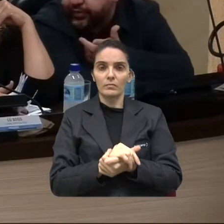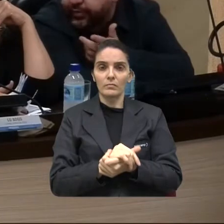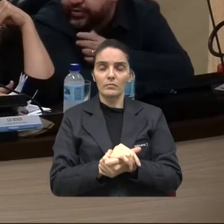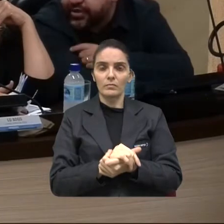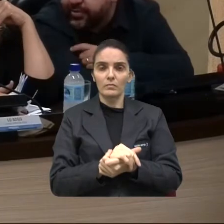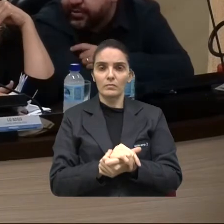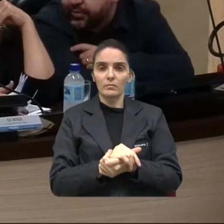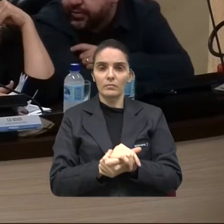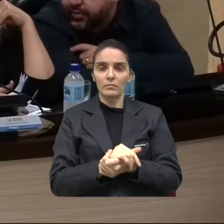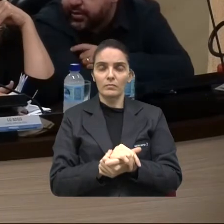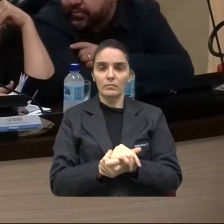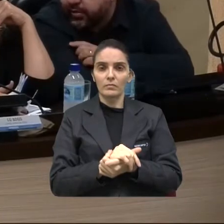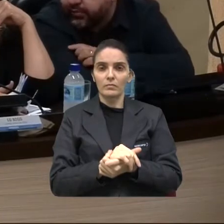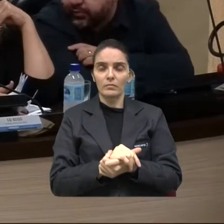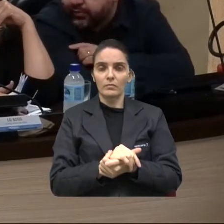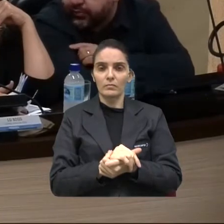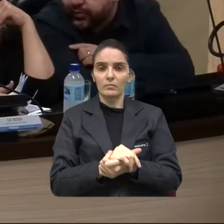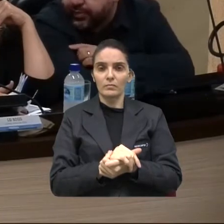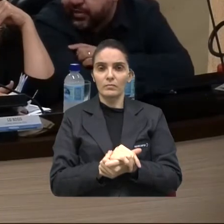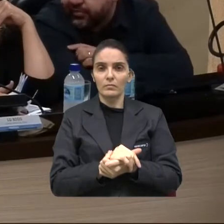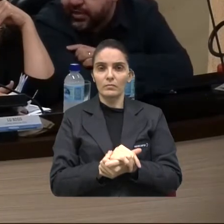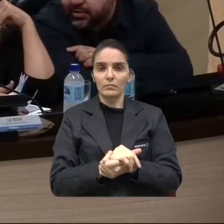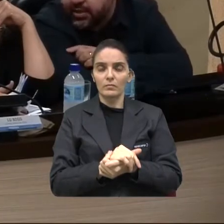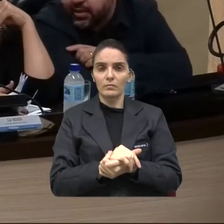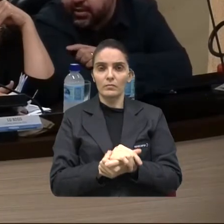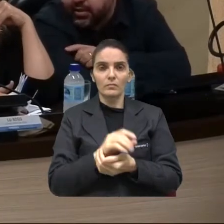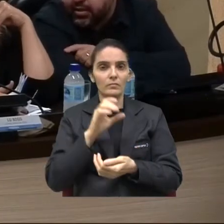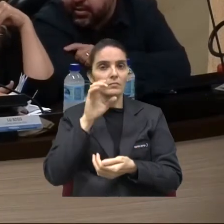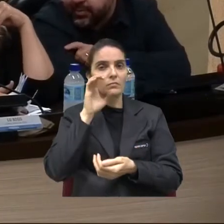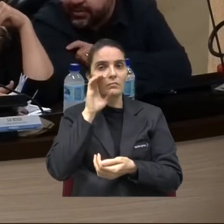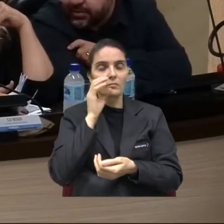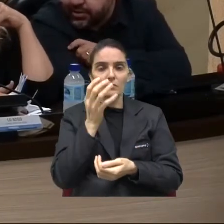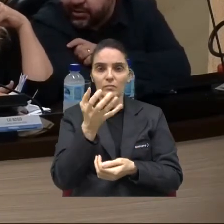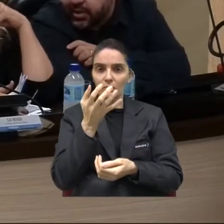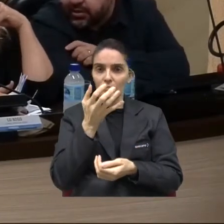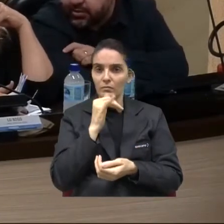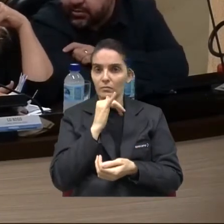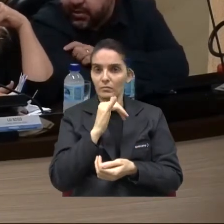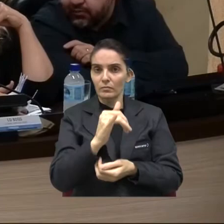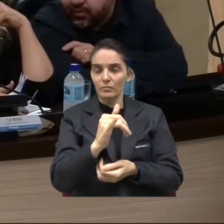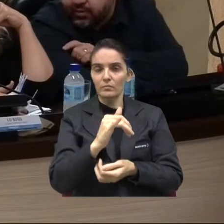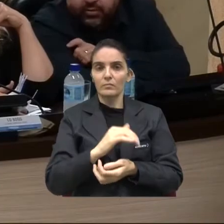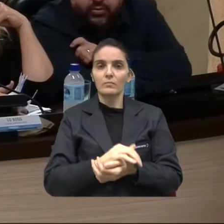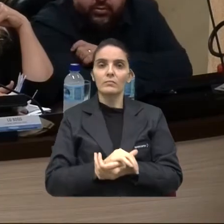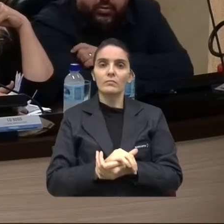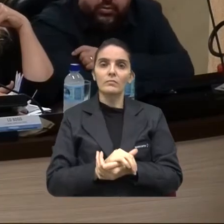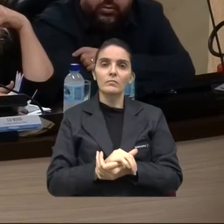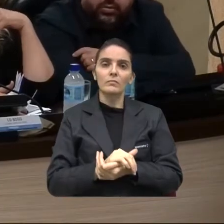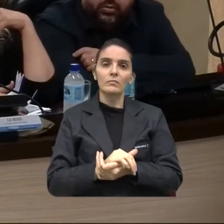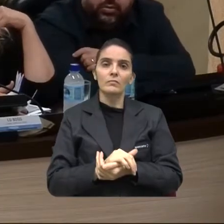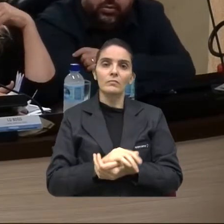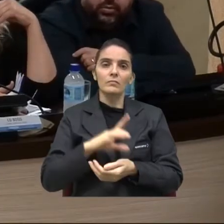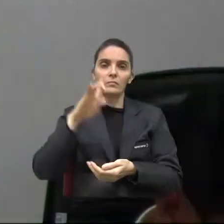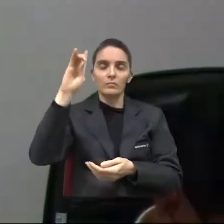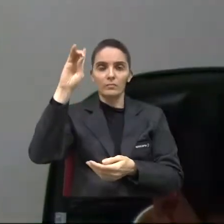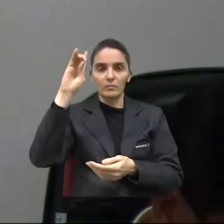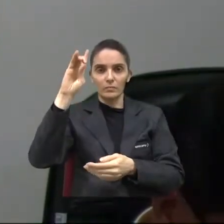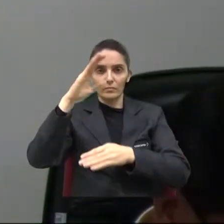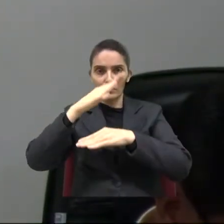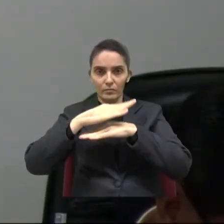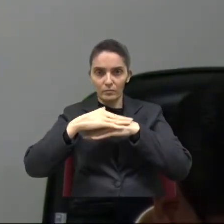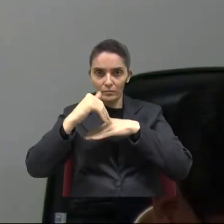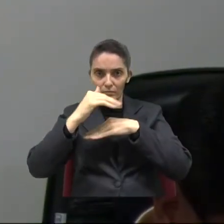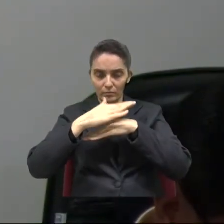Na verdade, eu gostaria de deixar aqui que Deus possa confortar o coração